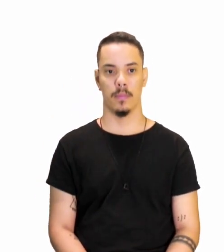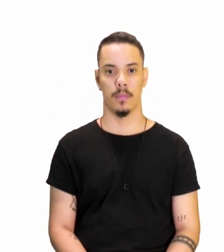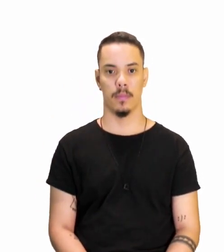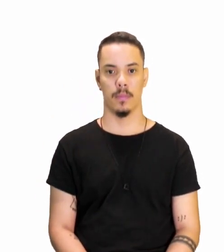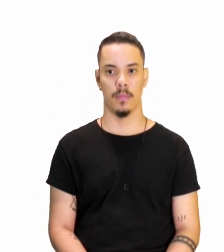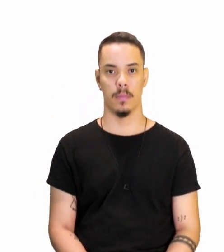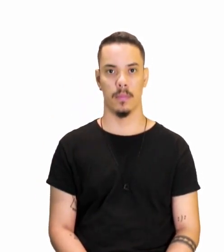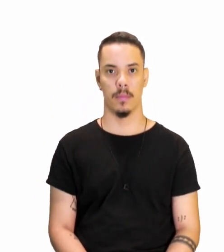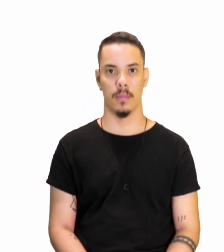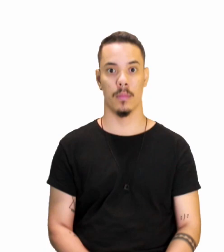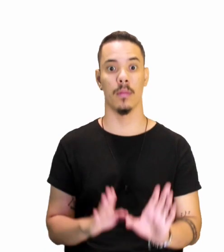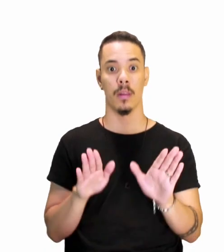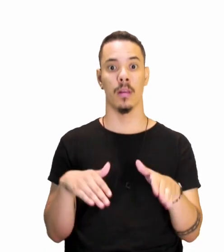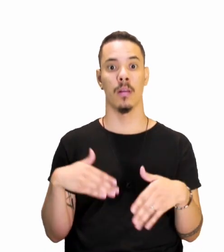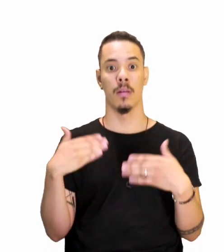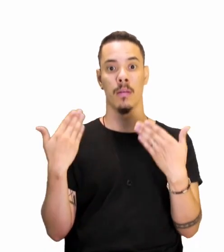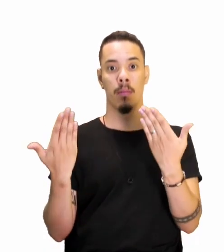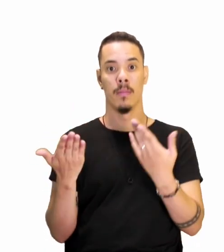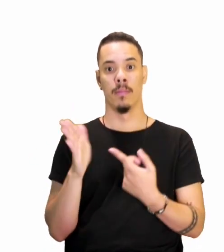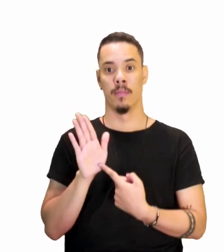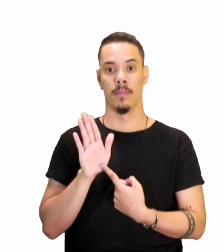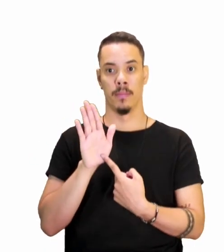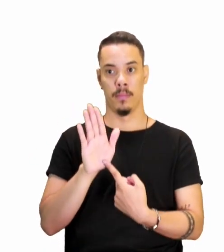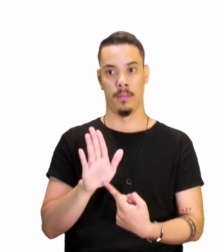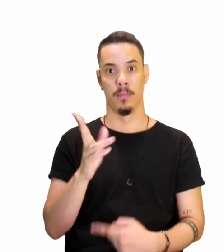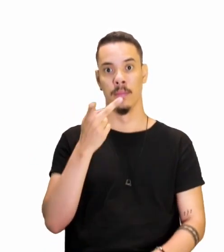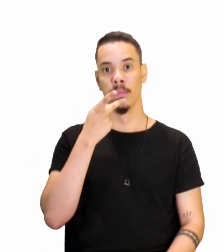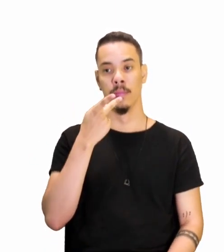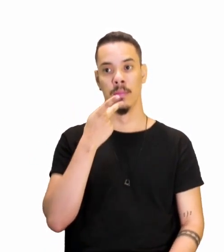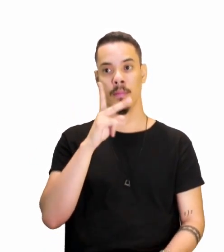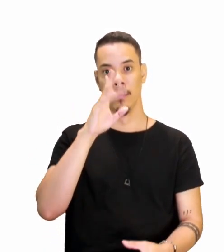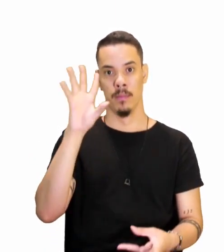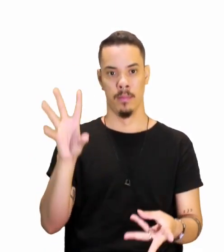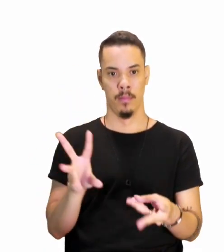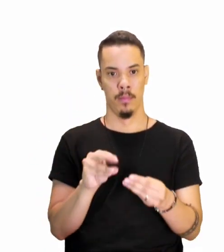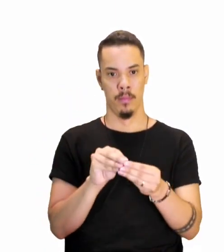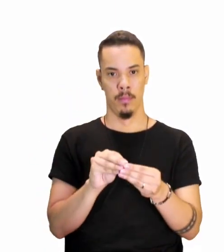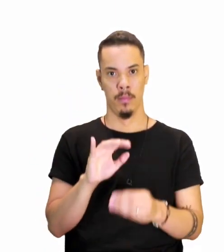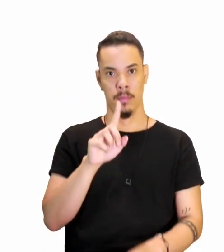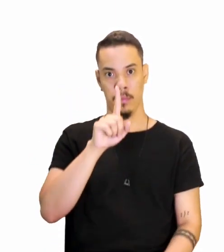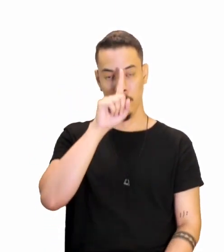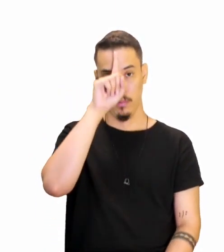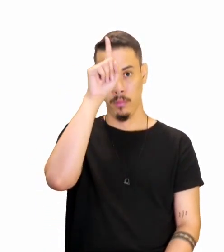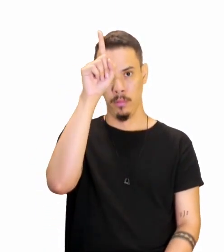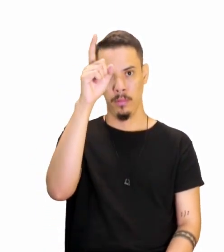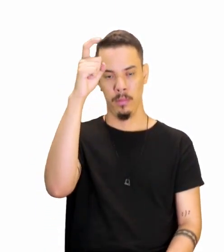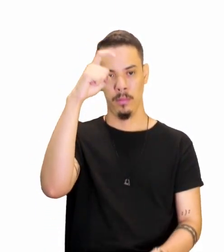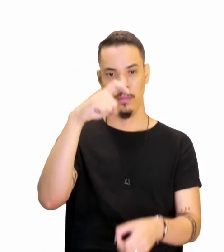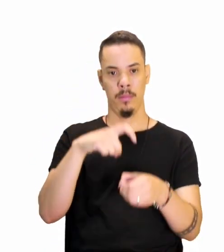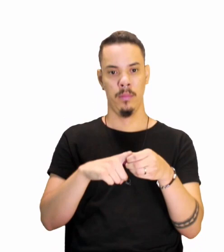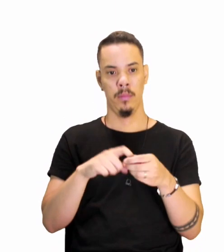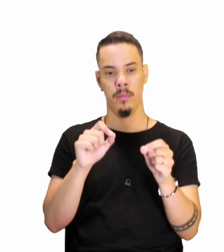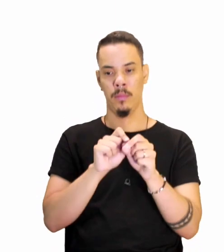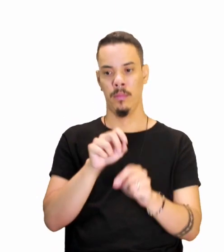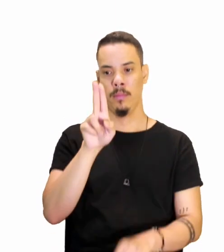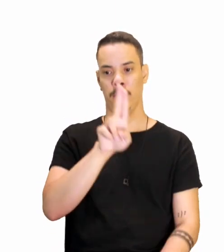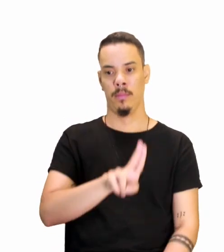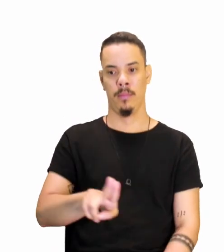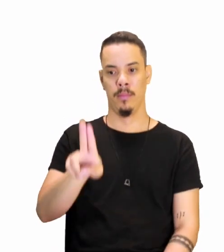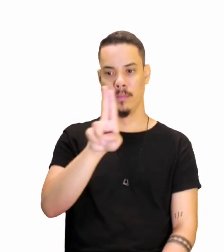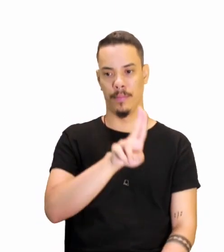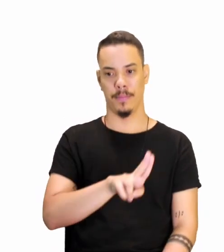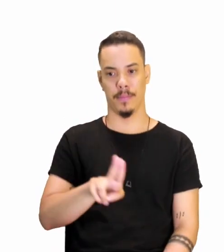expressão? Ela diz o seguinte, né? Que essa ideia retomou. Ela fez o uso de quê?